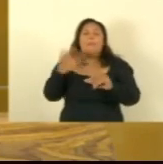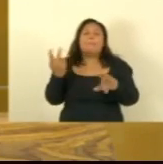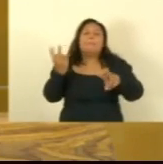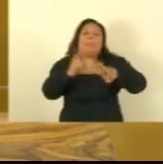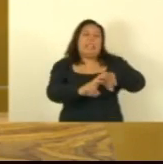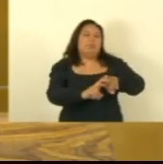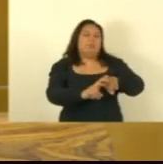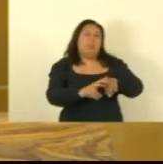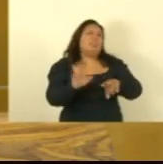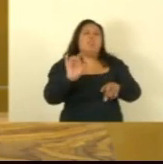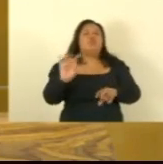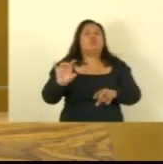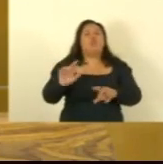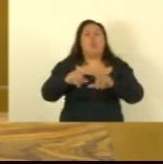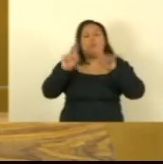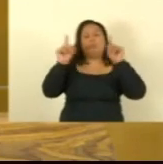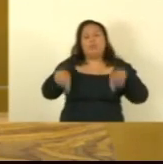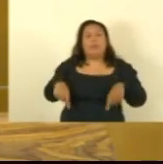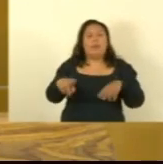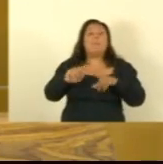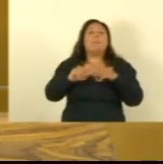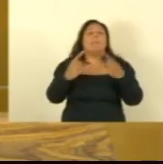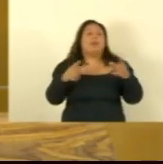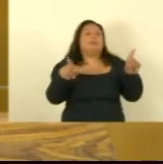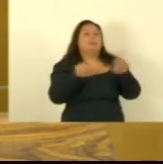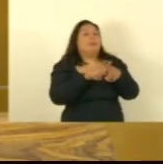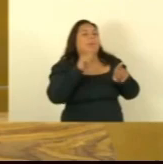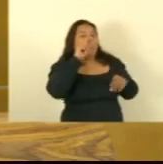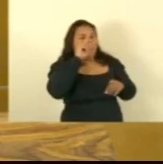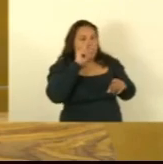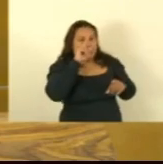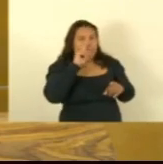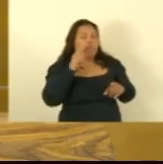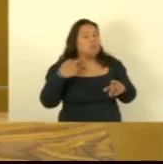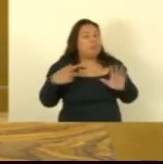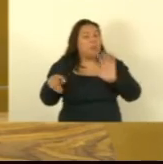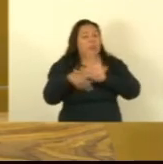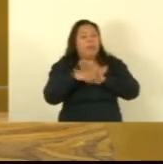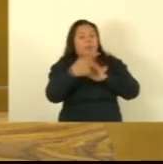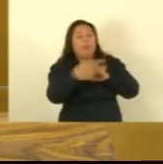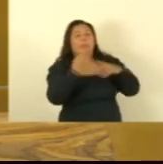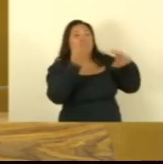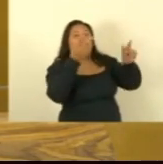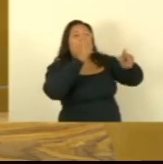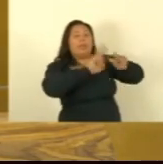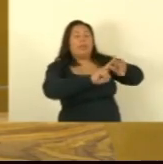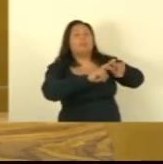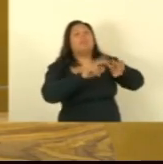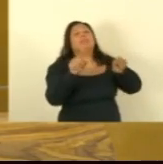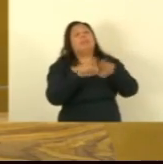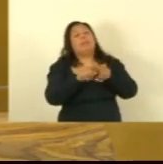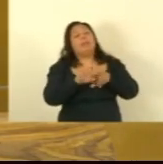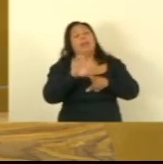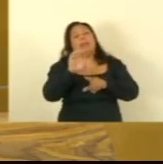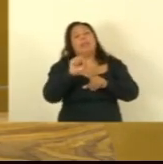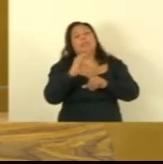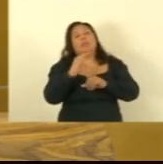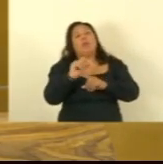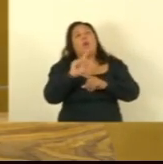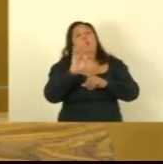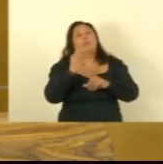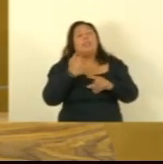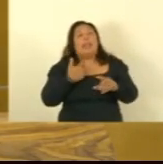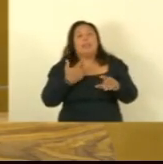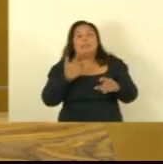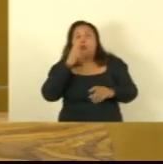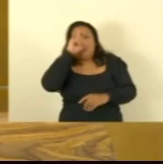risco não somente dos servidores, mas como também dos próprios presos e, no caso das escoltas hospitalares, coloca